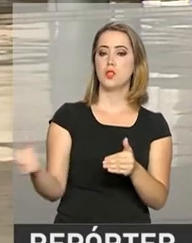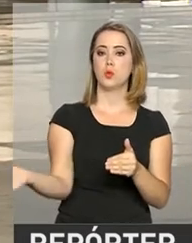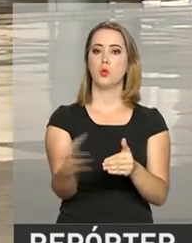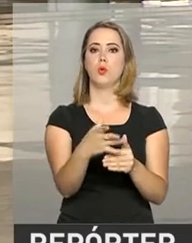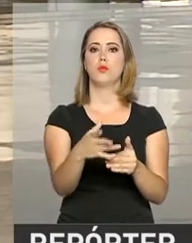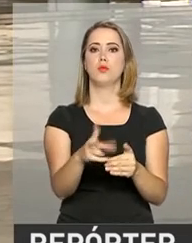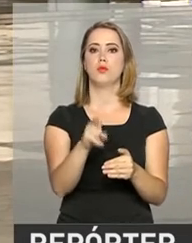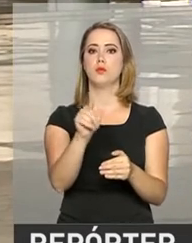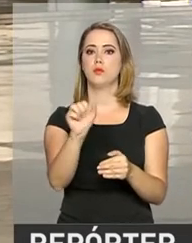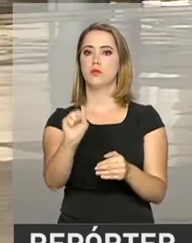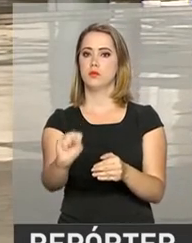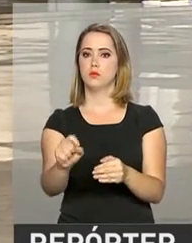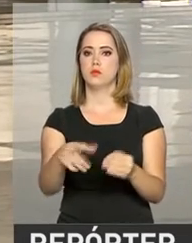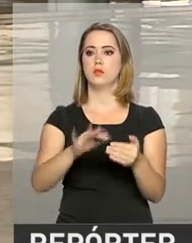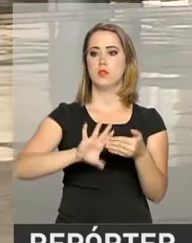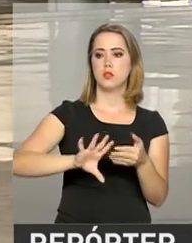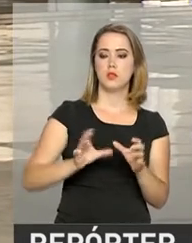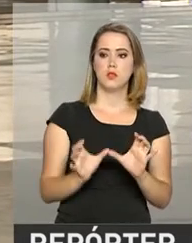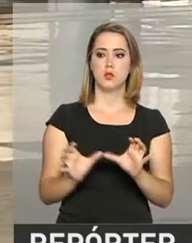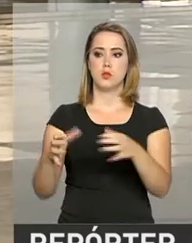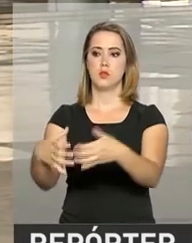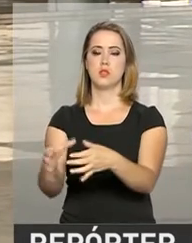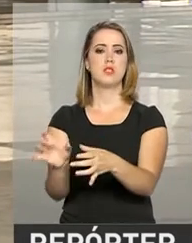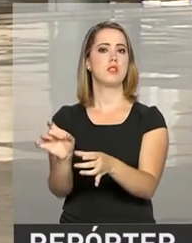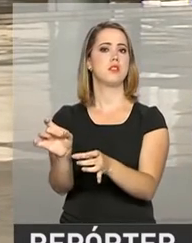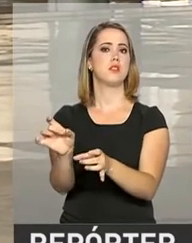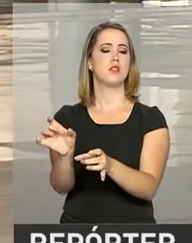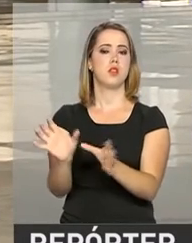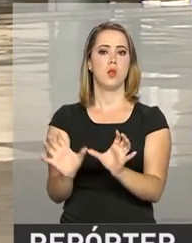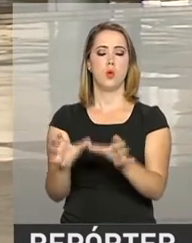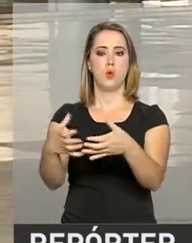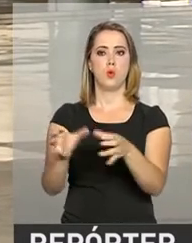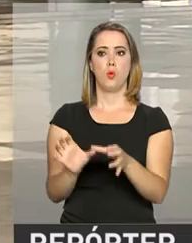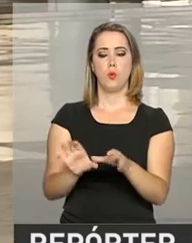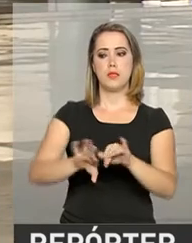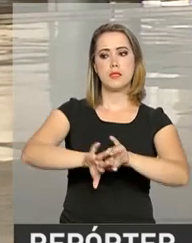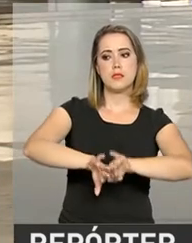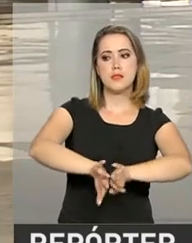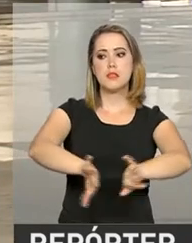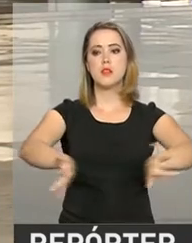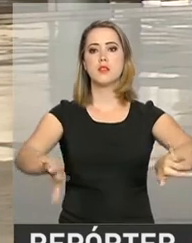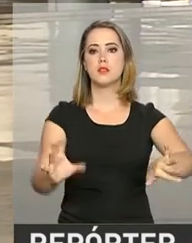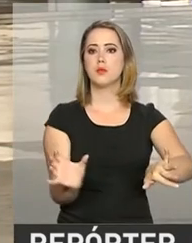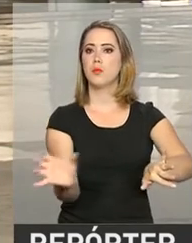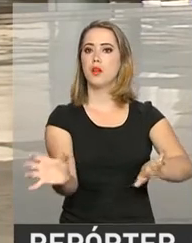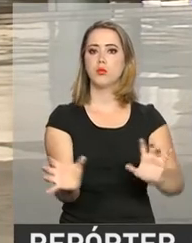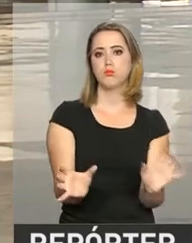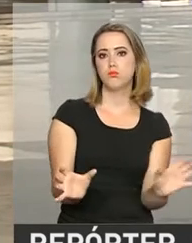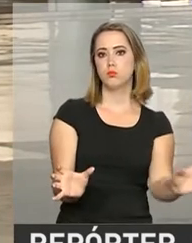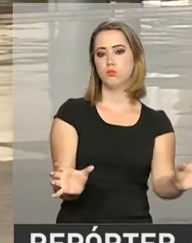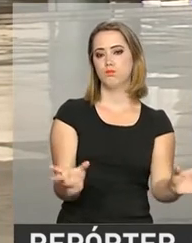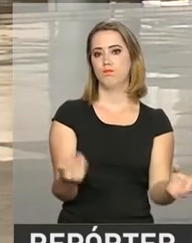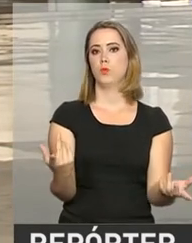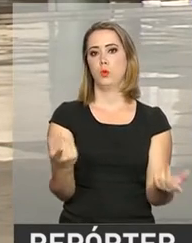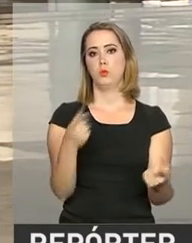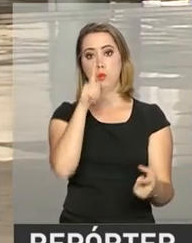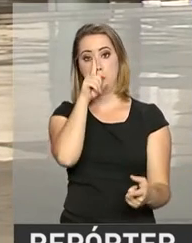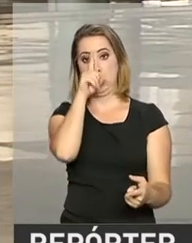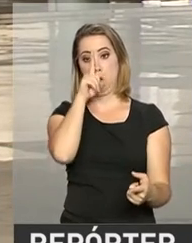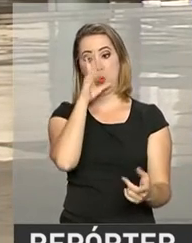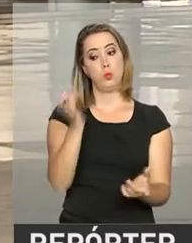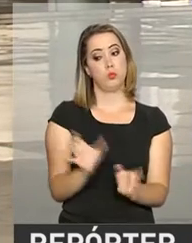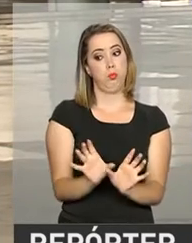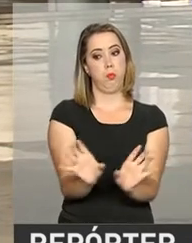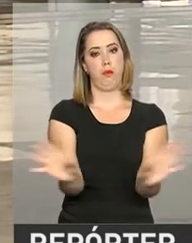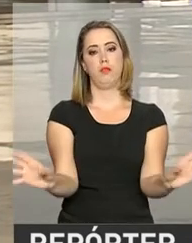e a separação daqueles detentos presidiários de alta periculosidade. O ministro da Justiça